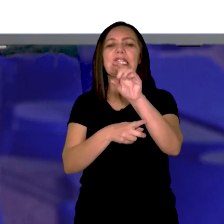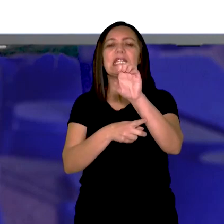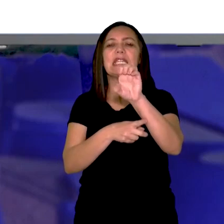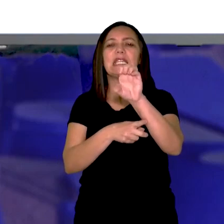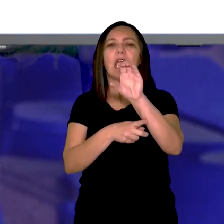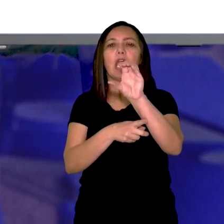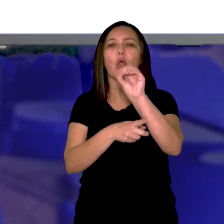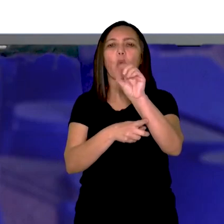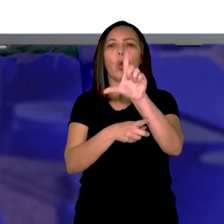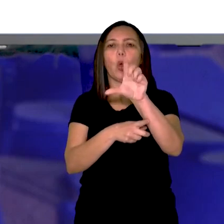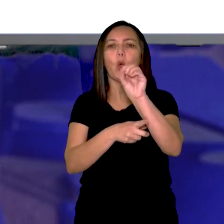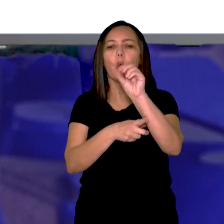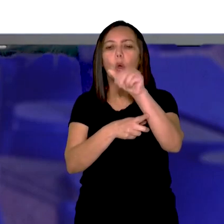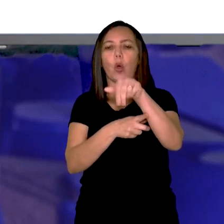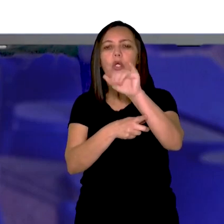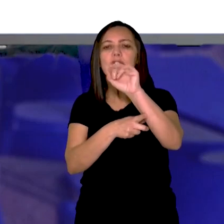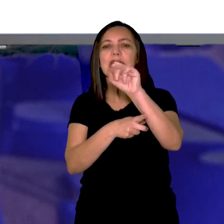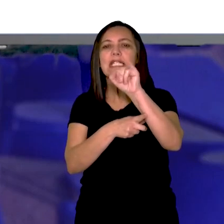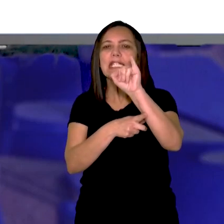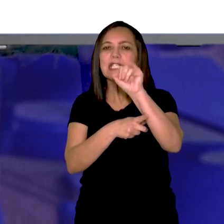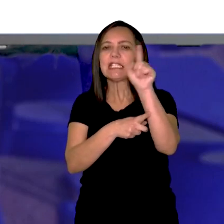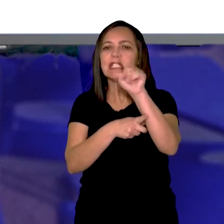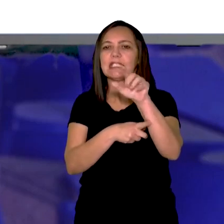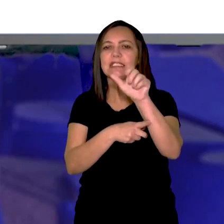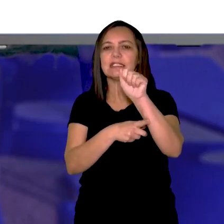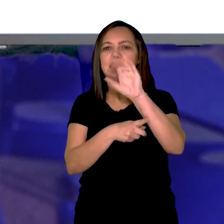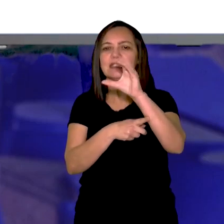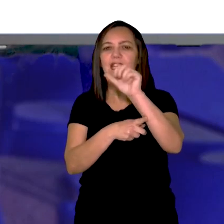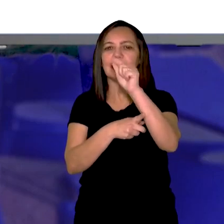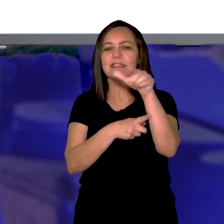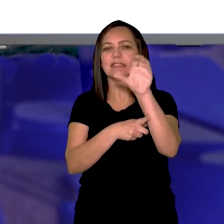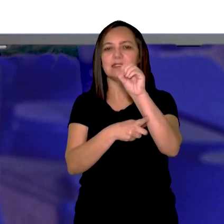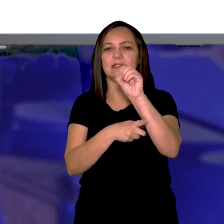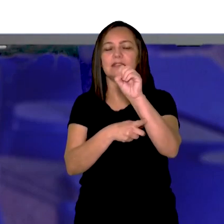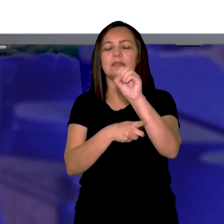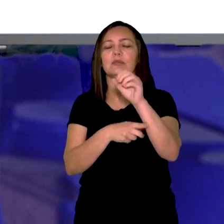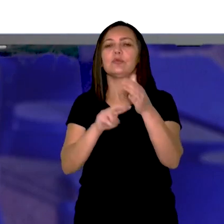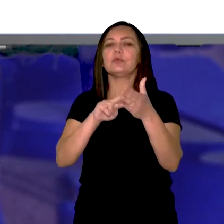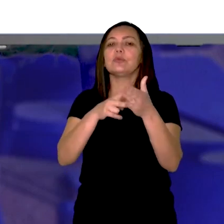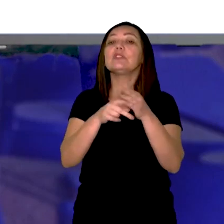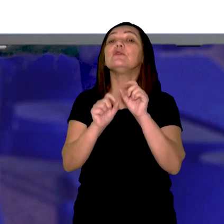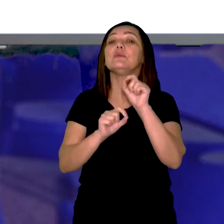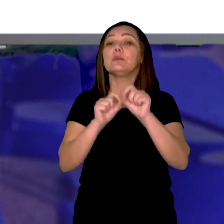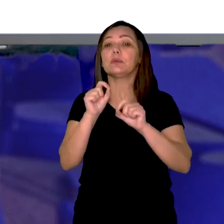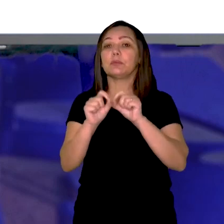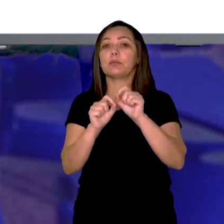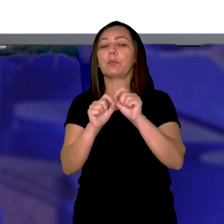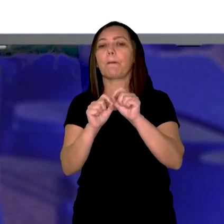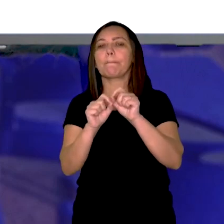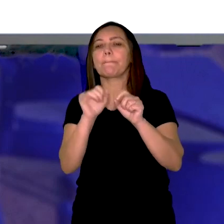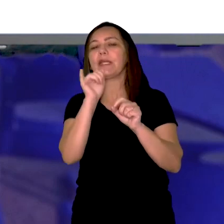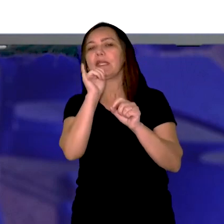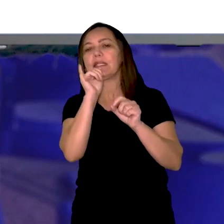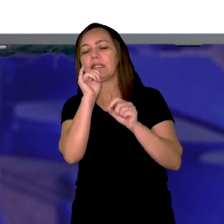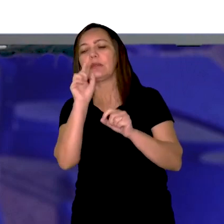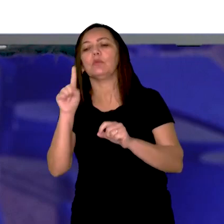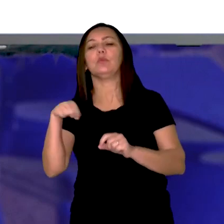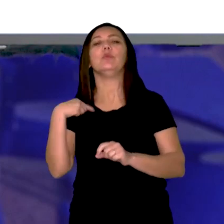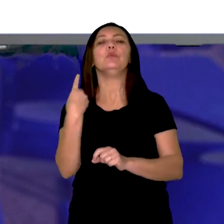decolonização, ou essa visão descolonial da cultura? Então, nós